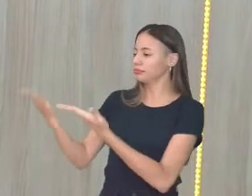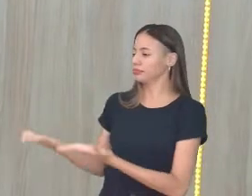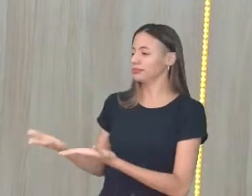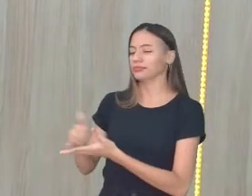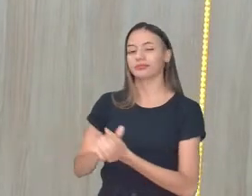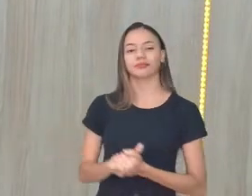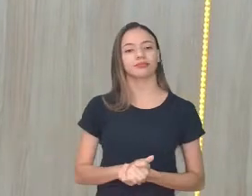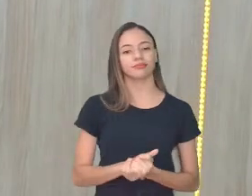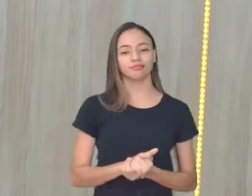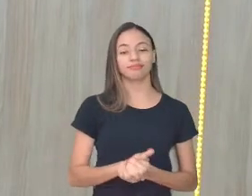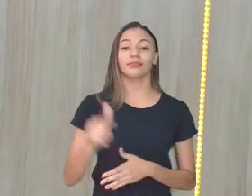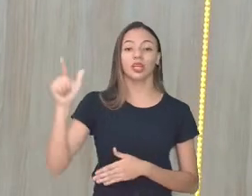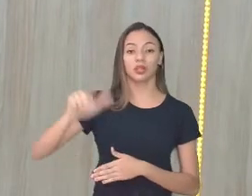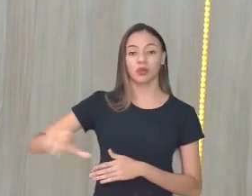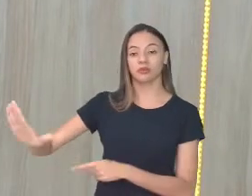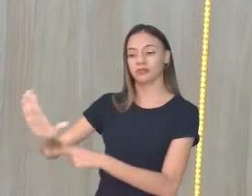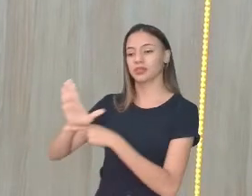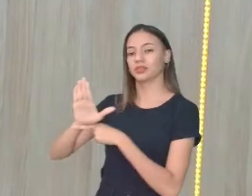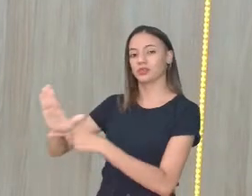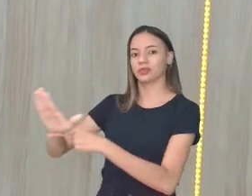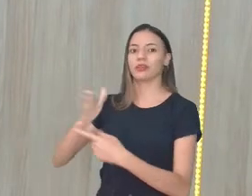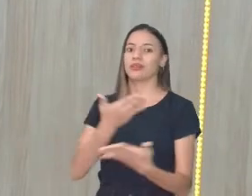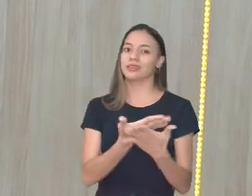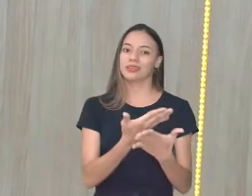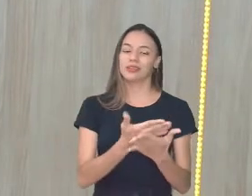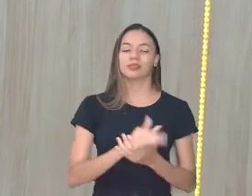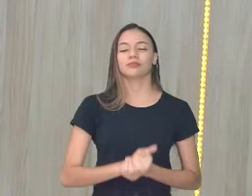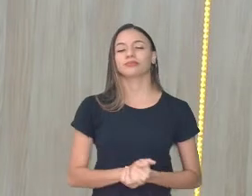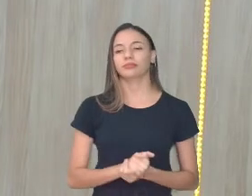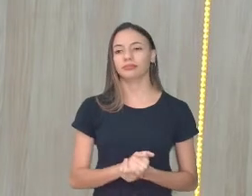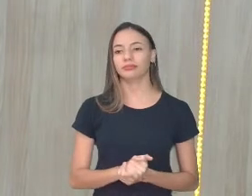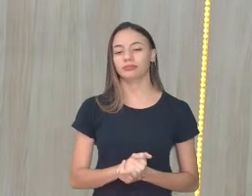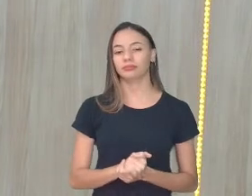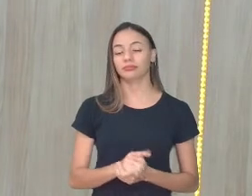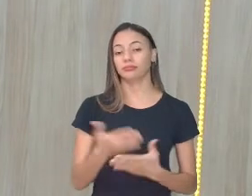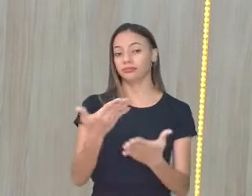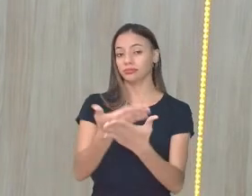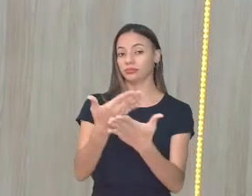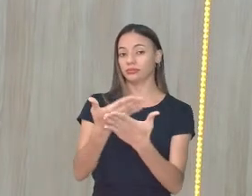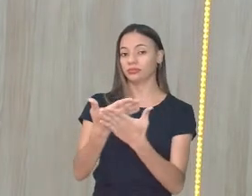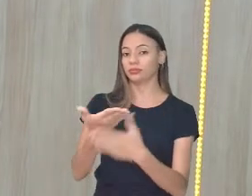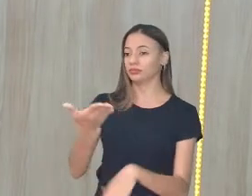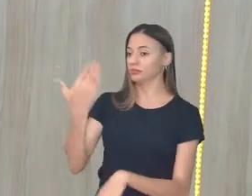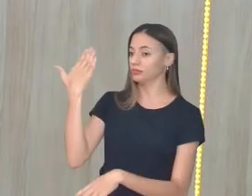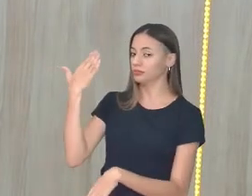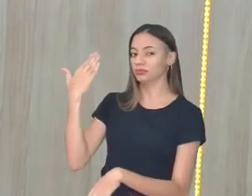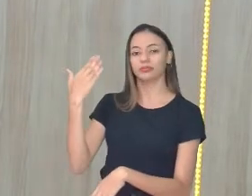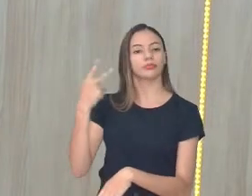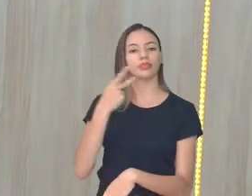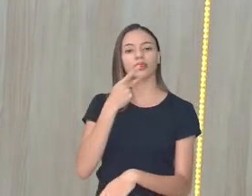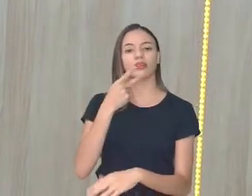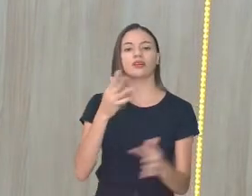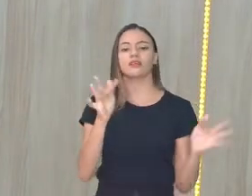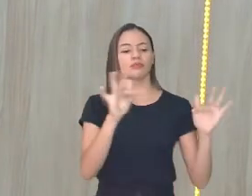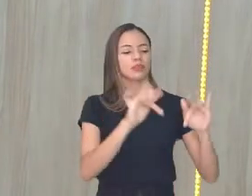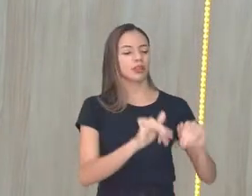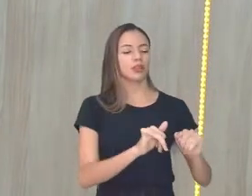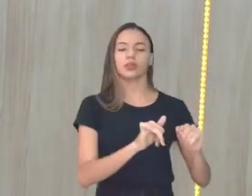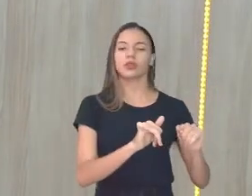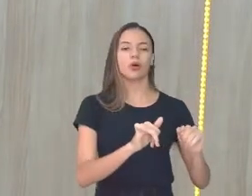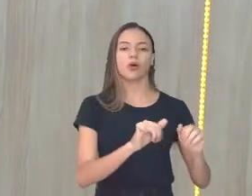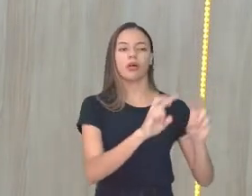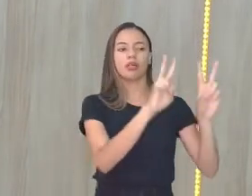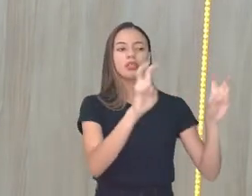né, para nos ajudar na nossa aula. Então vejam só, na aula passada, a gente falou, né, a gente finalizou a parte